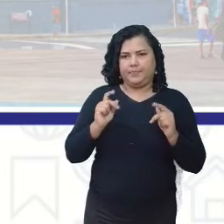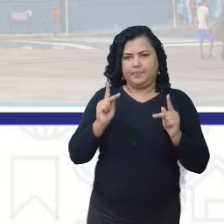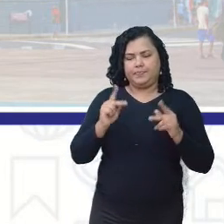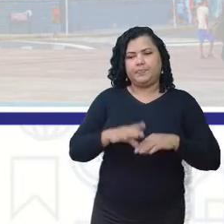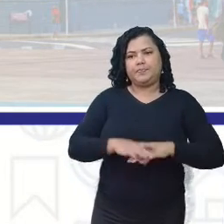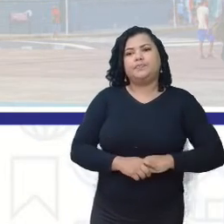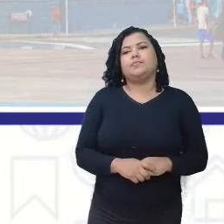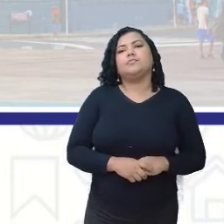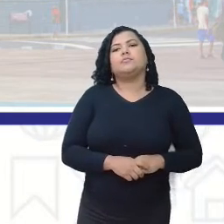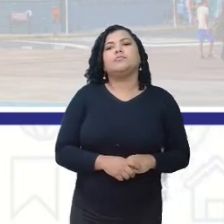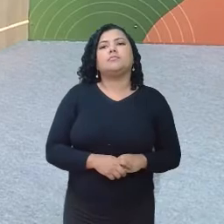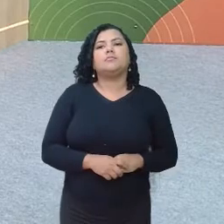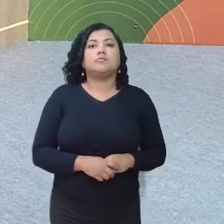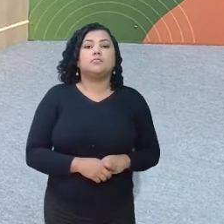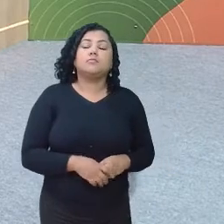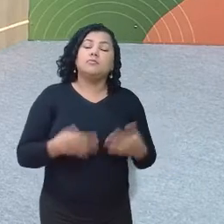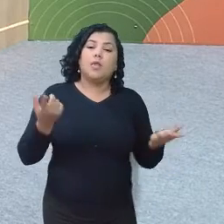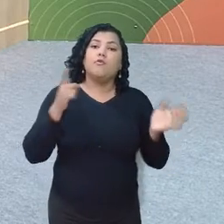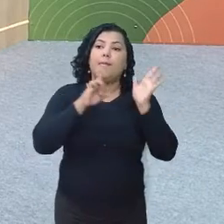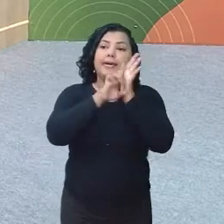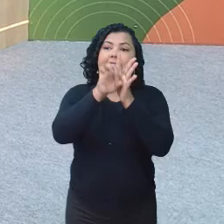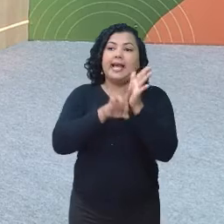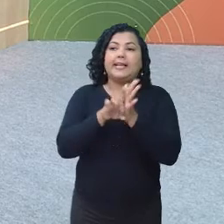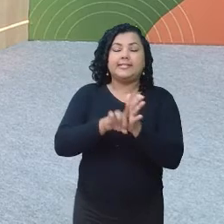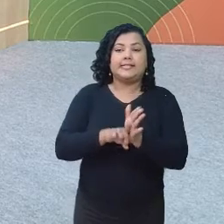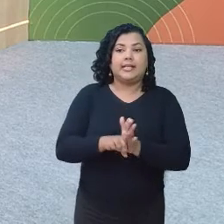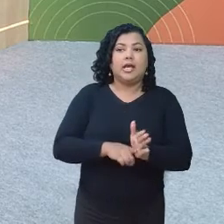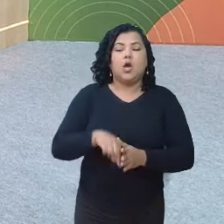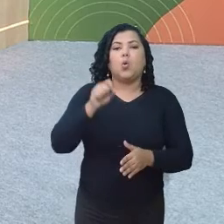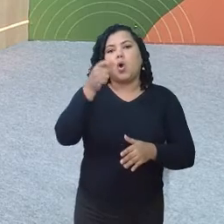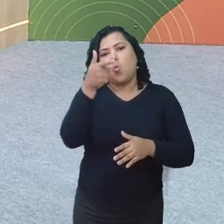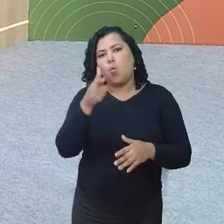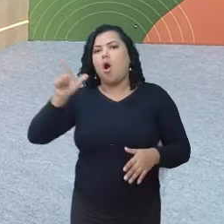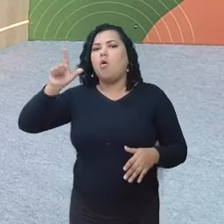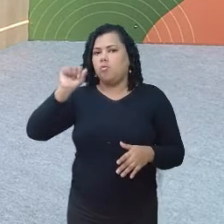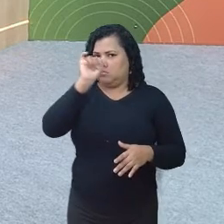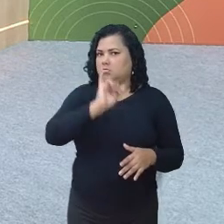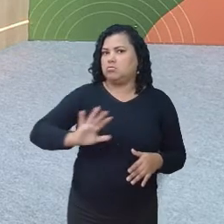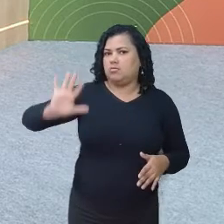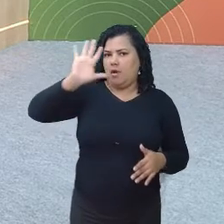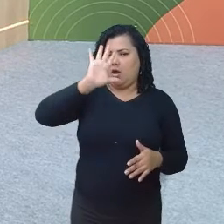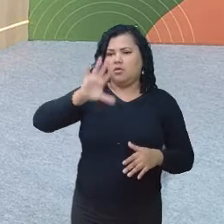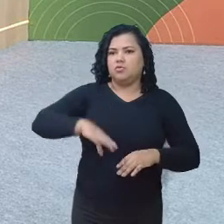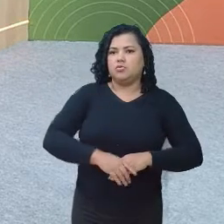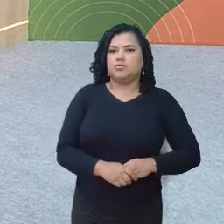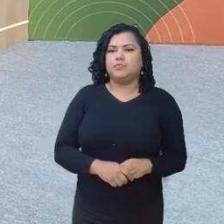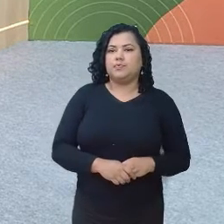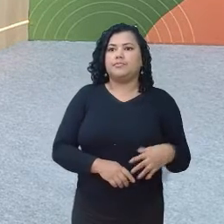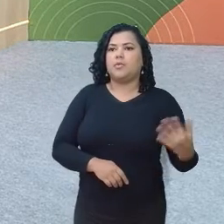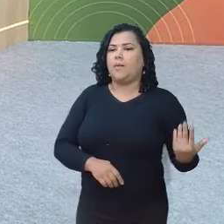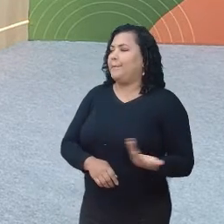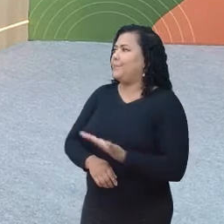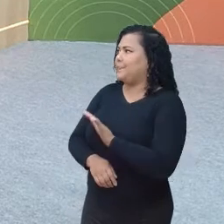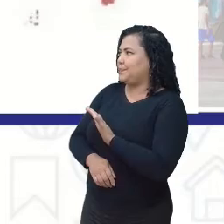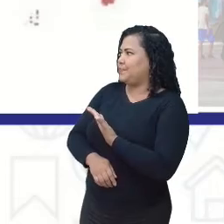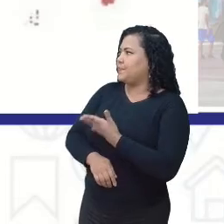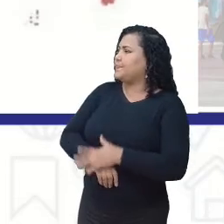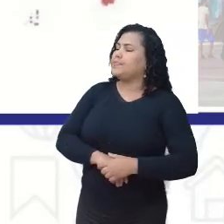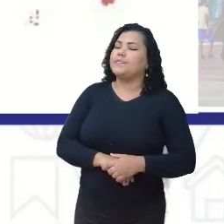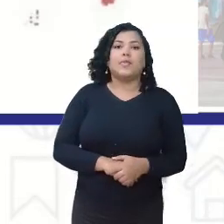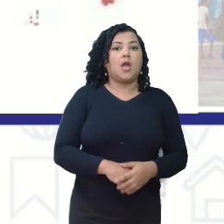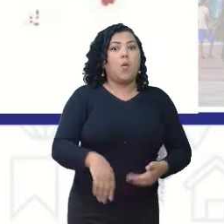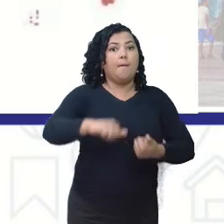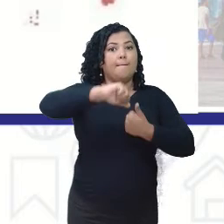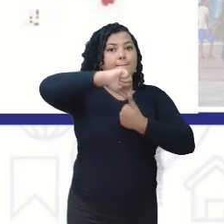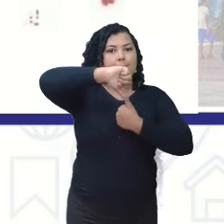essa imagem, vamos analisar uma outra imagem. Essa imagem aqui é um mapa. É